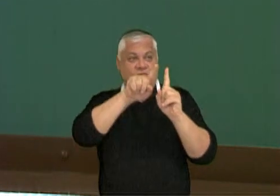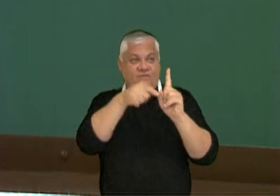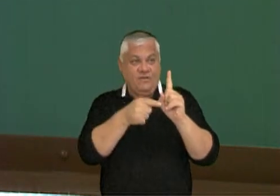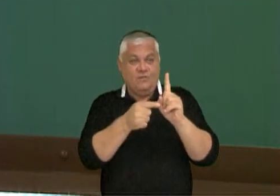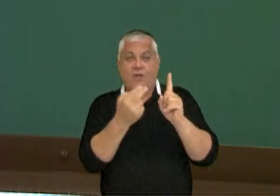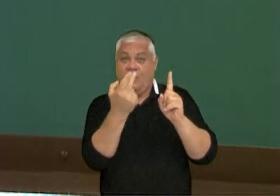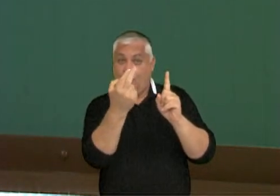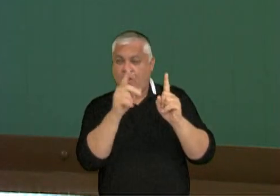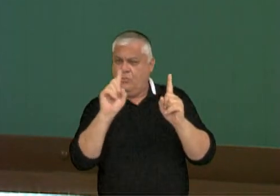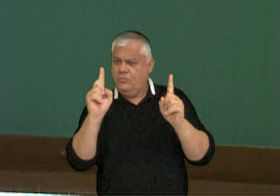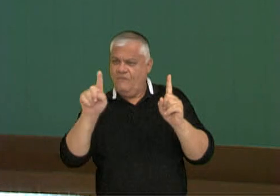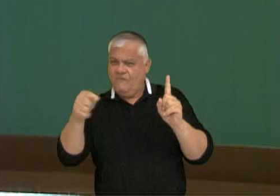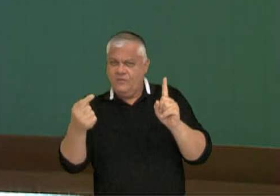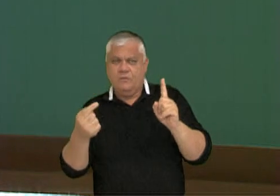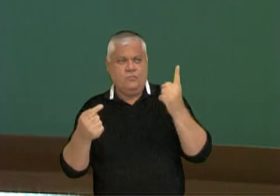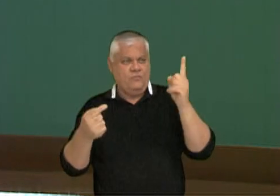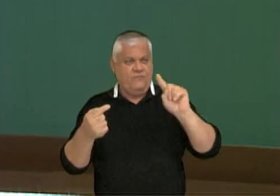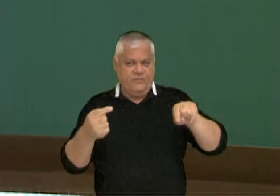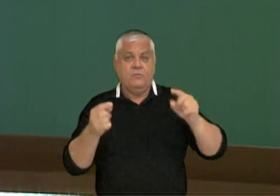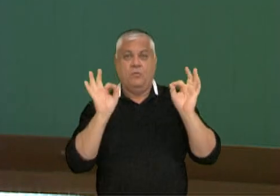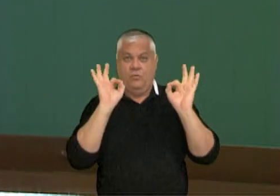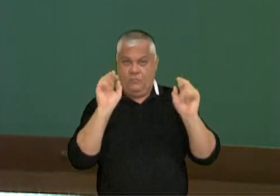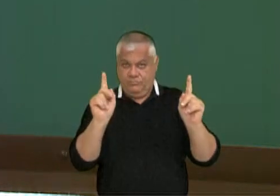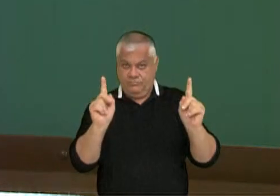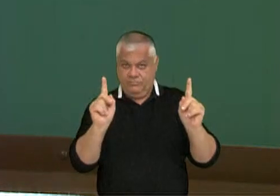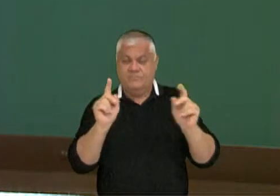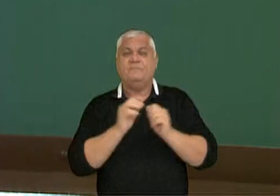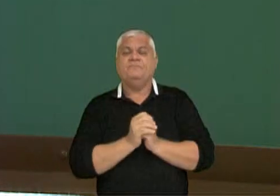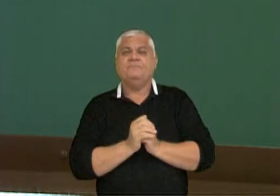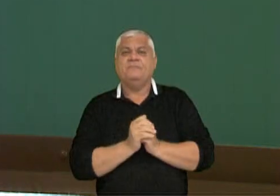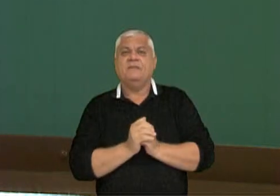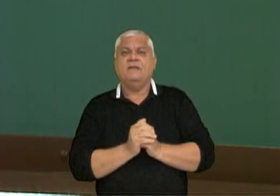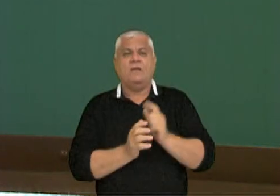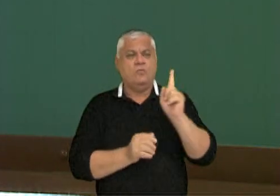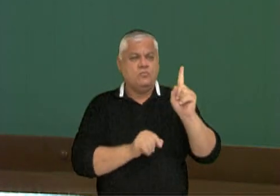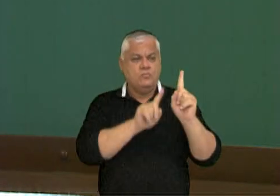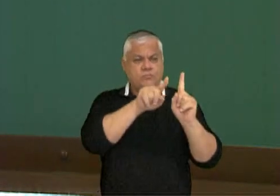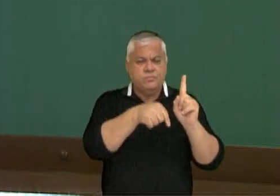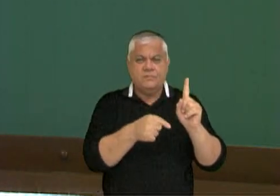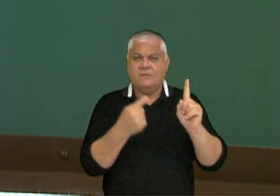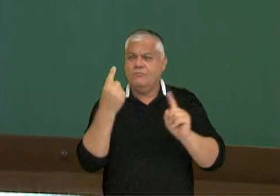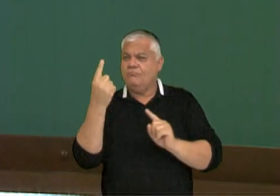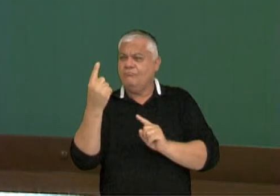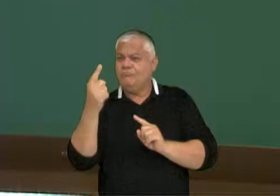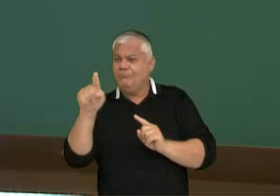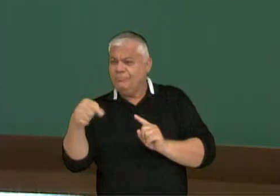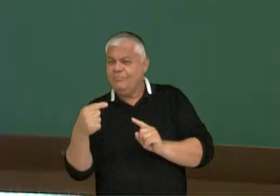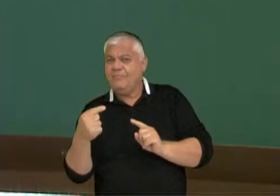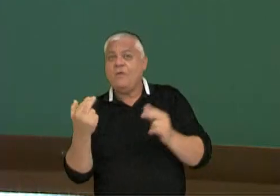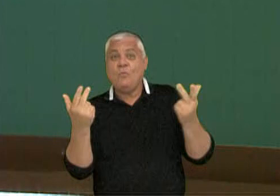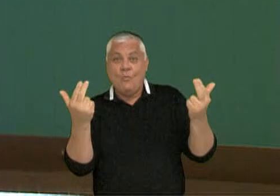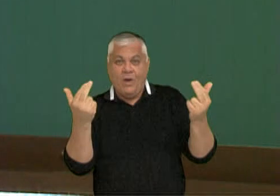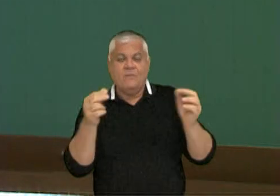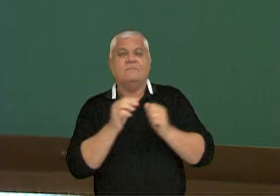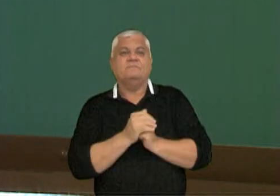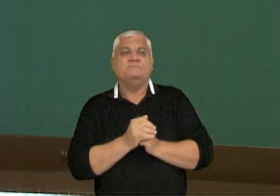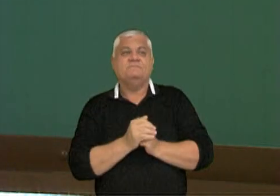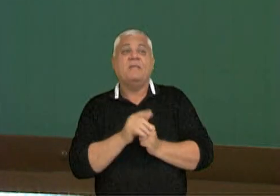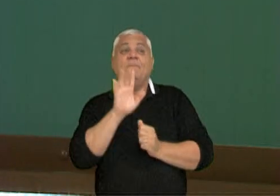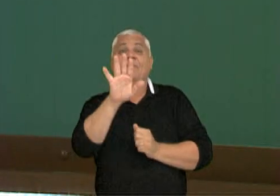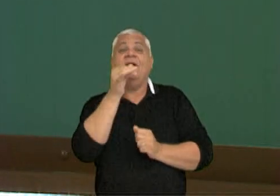mesma parte inteira, tudo bem. As partes inteiras desses números são iguais. Mas quando comparamos